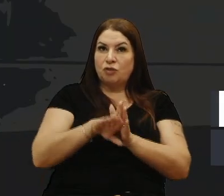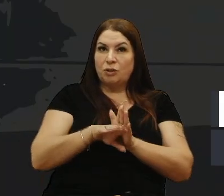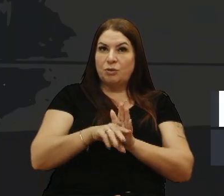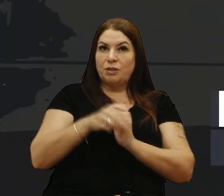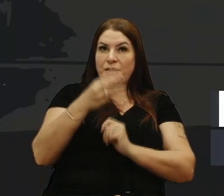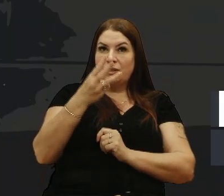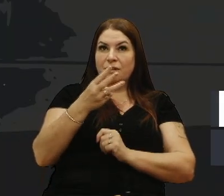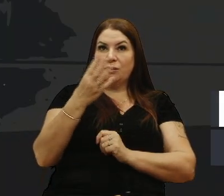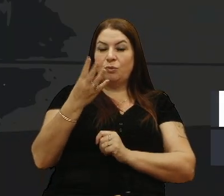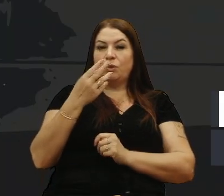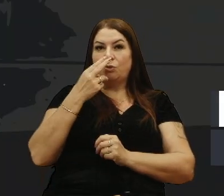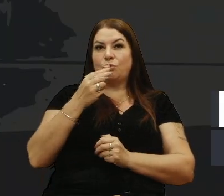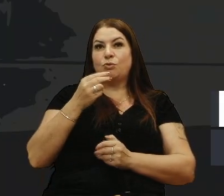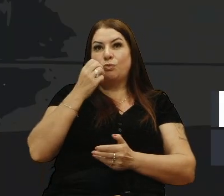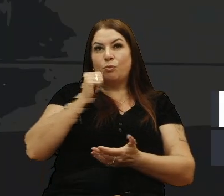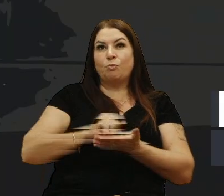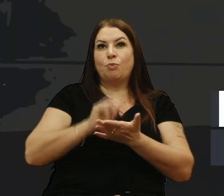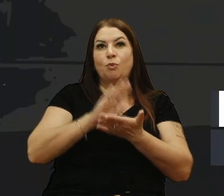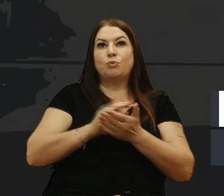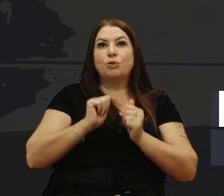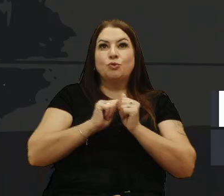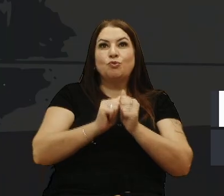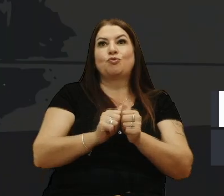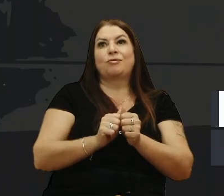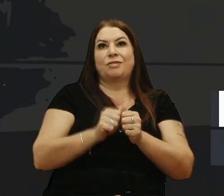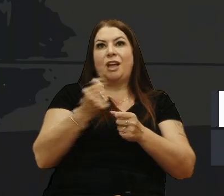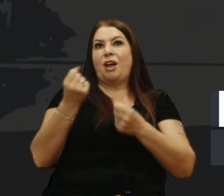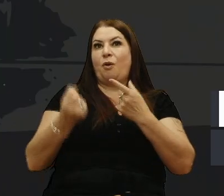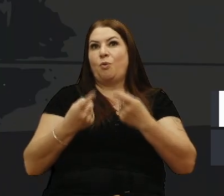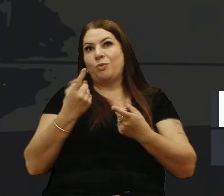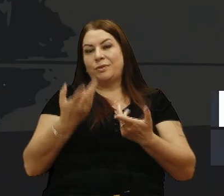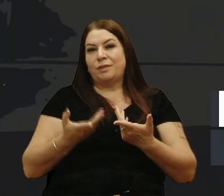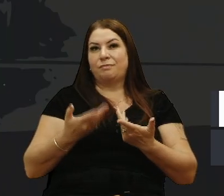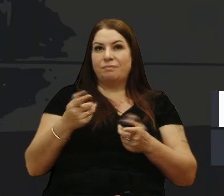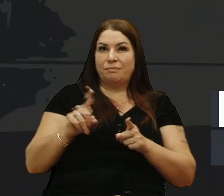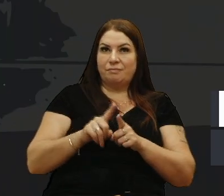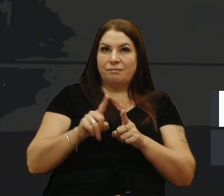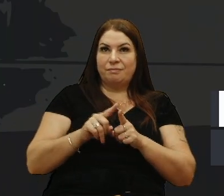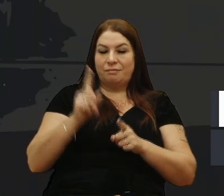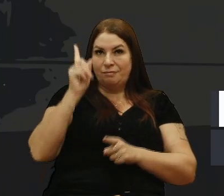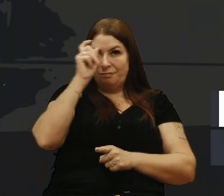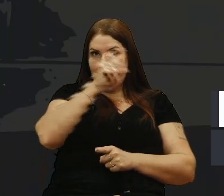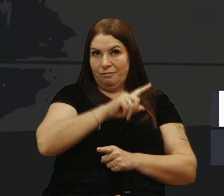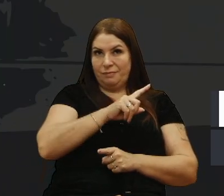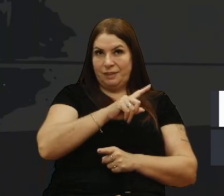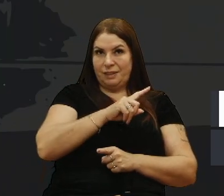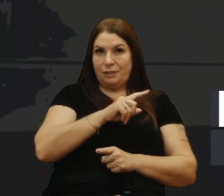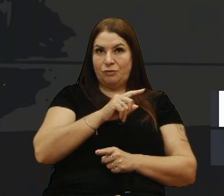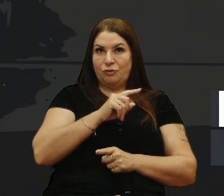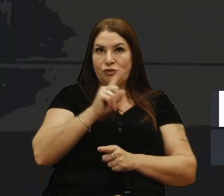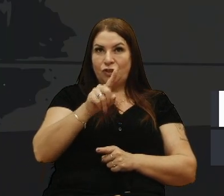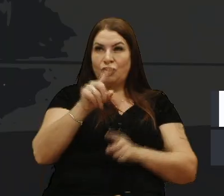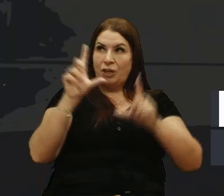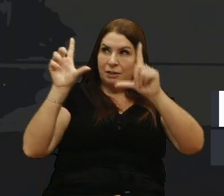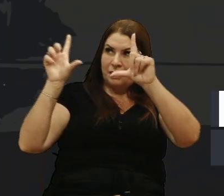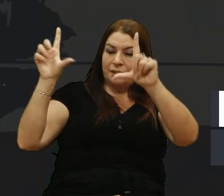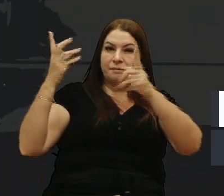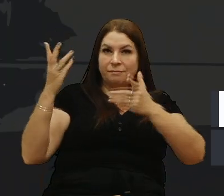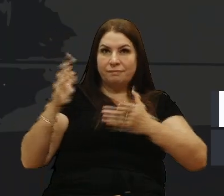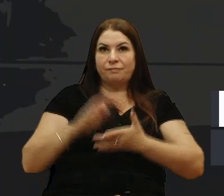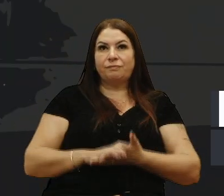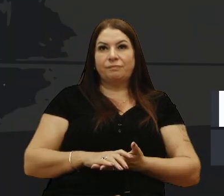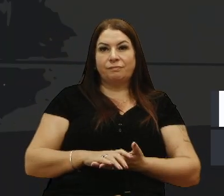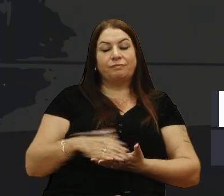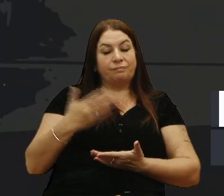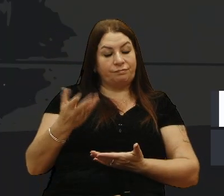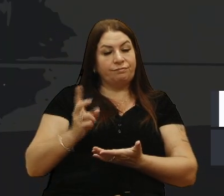4 multas juntos para a pessoa, alguns até, inclusive, com dificuldade na sinalização, mas assim